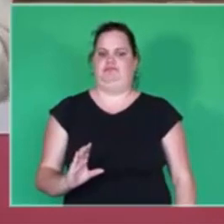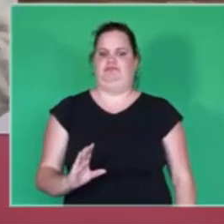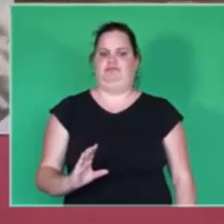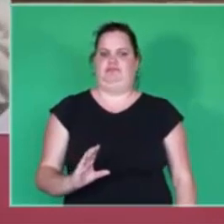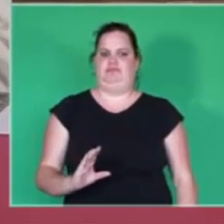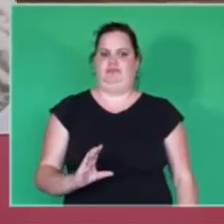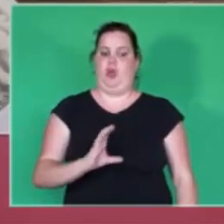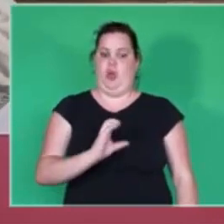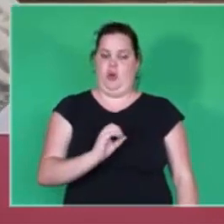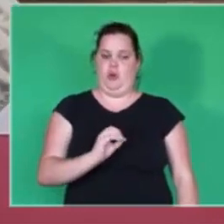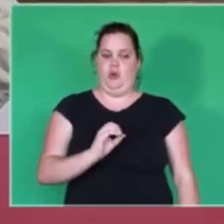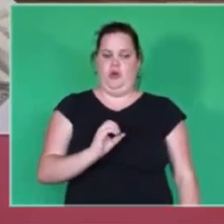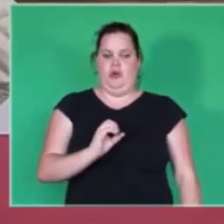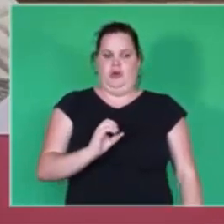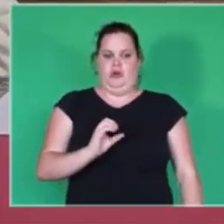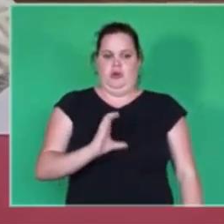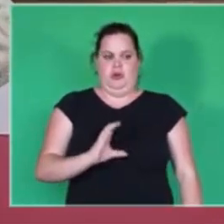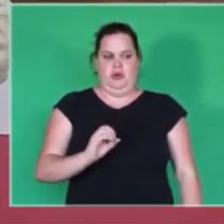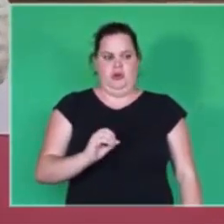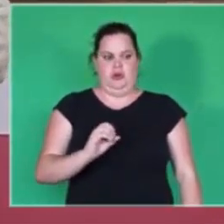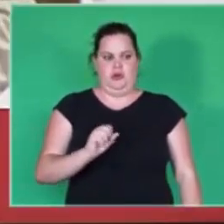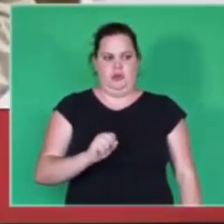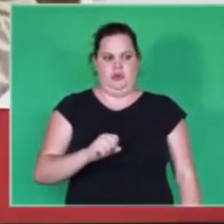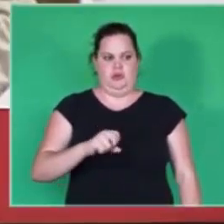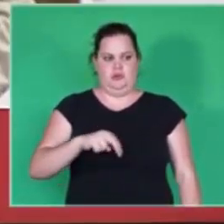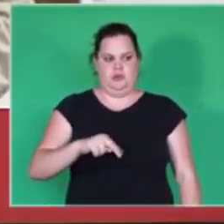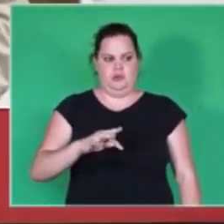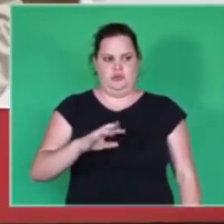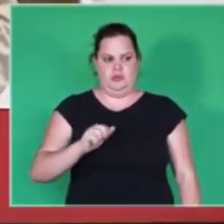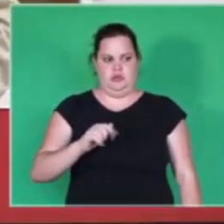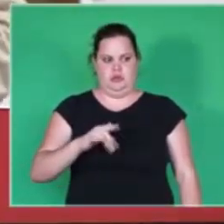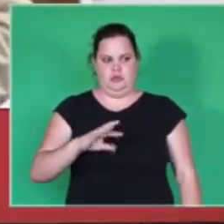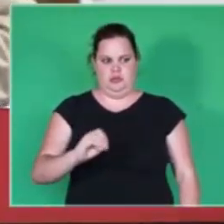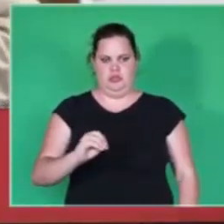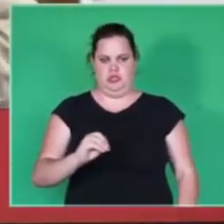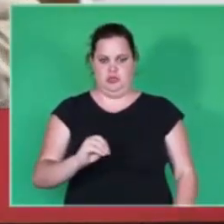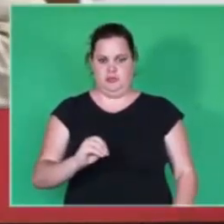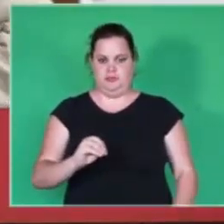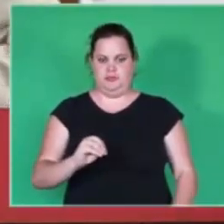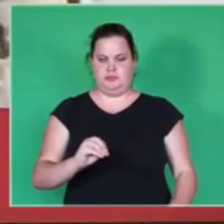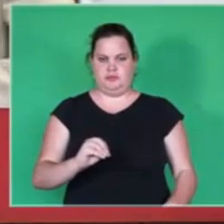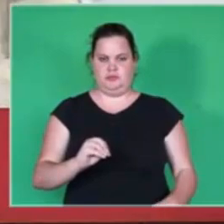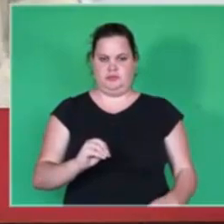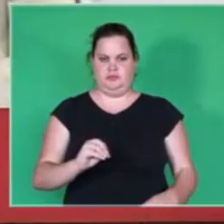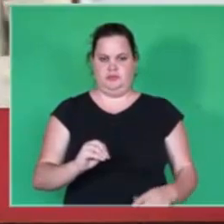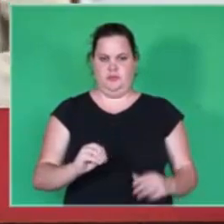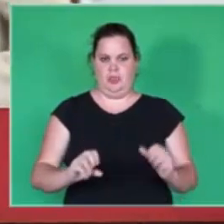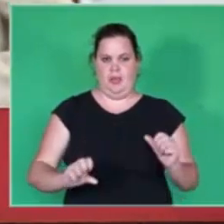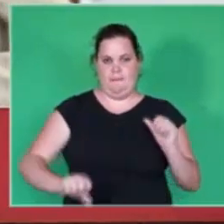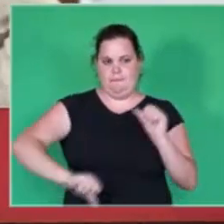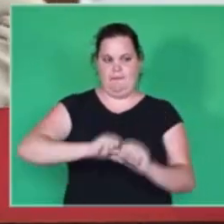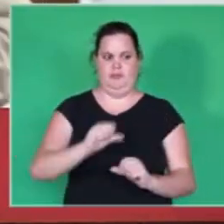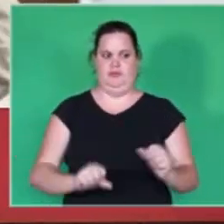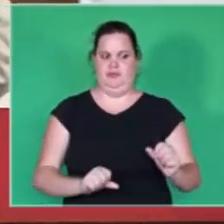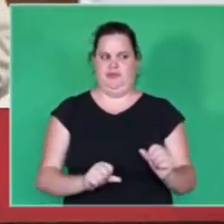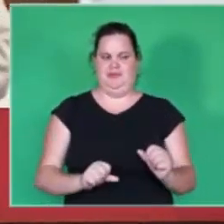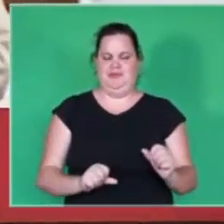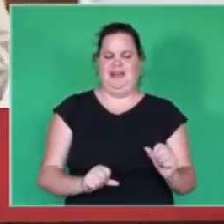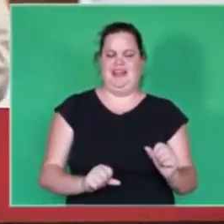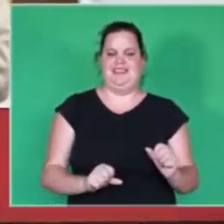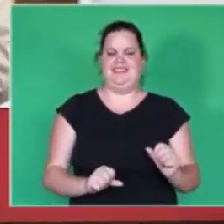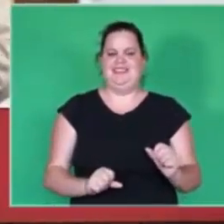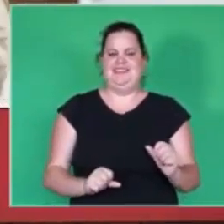Oriente, fez a igreja do outro lado, por causa das perseguições que estavam aqui em Roma. E ele entrega